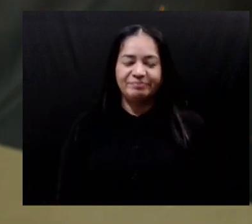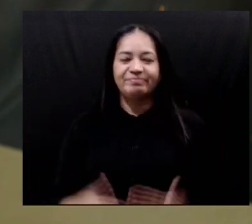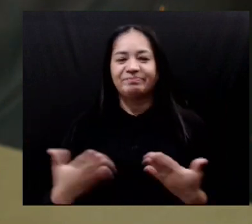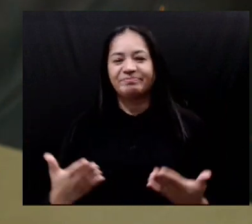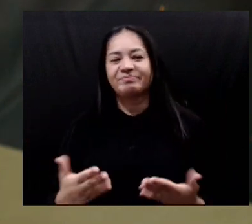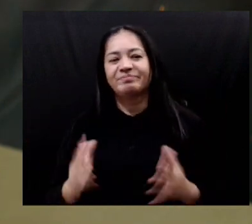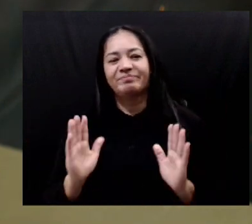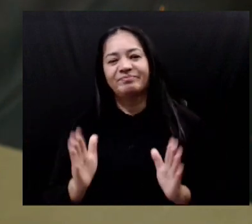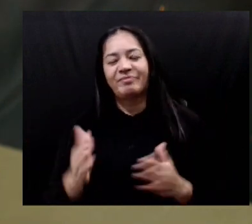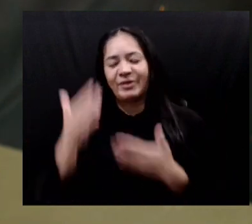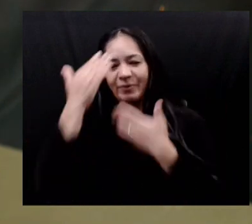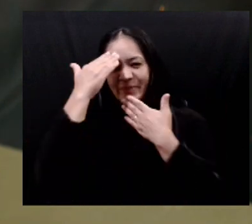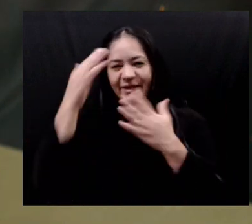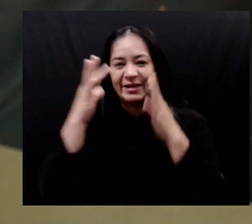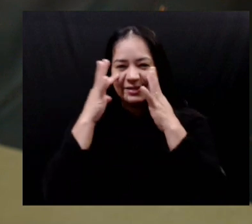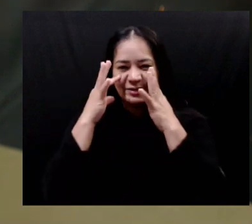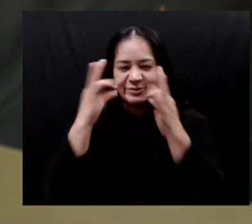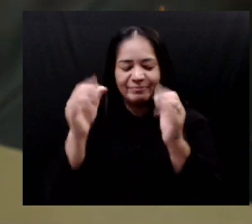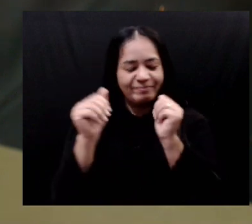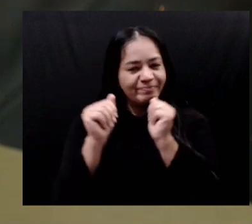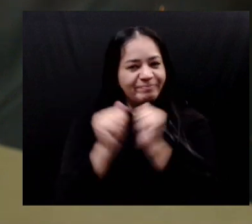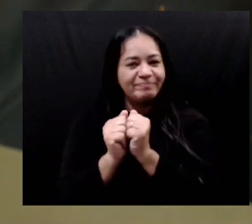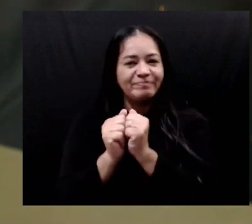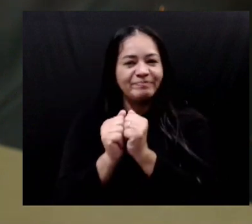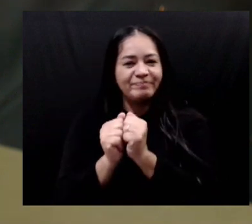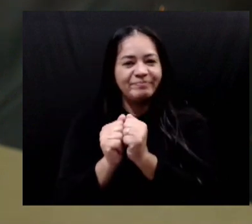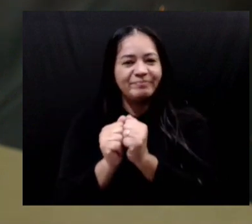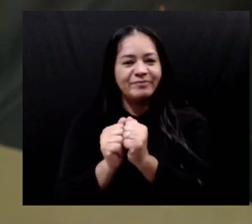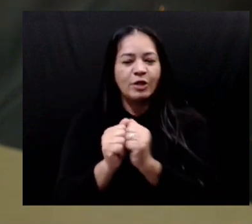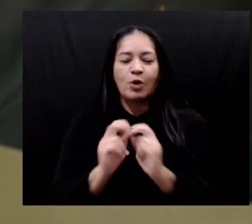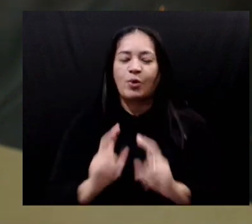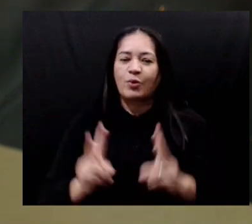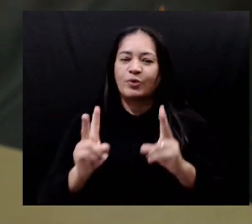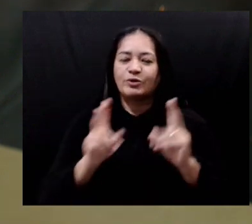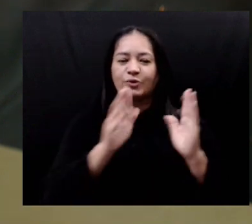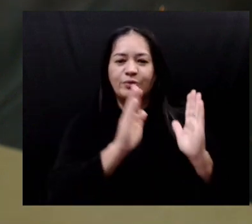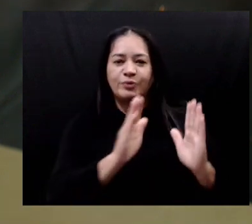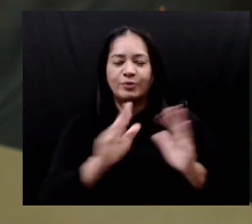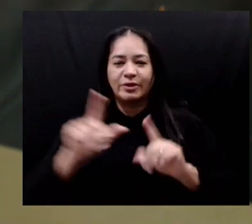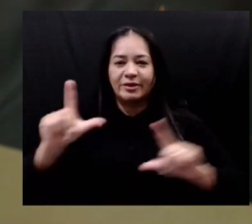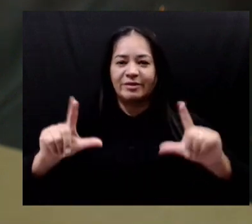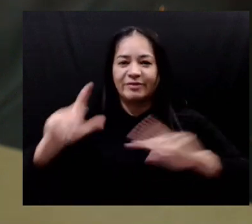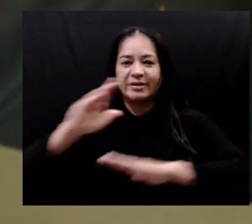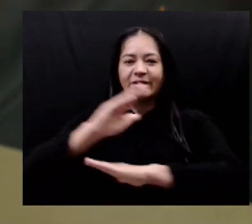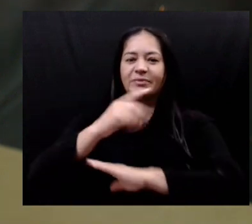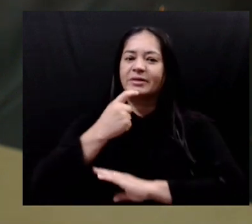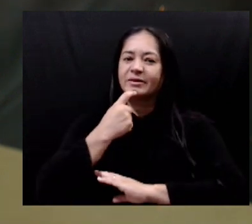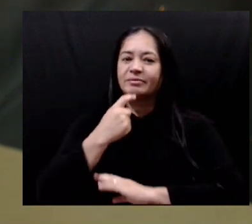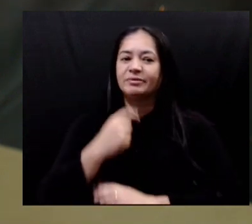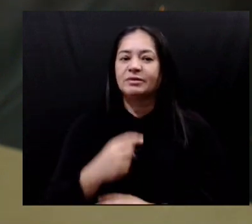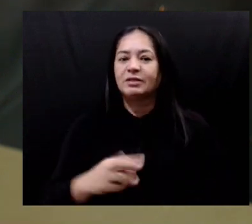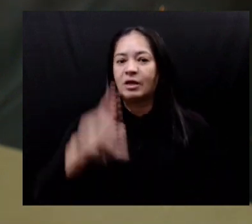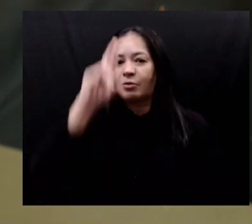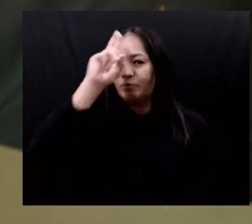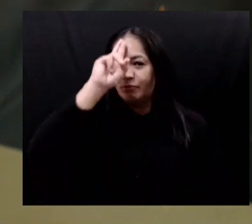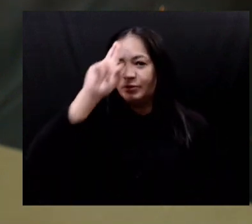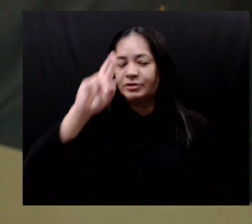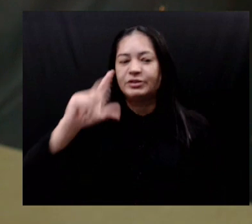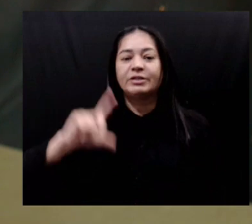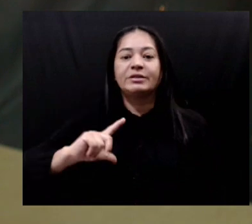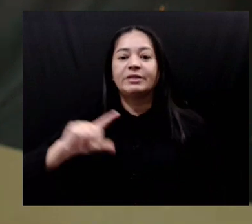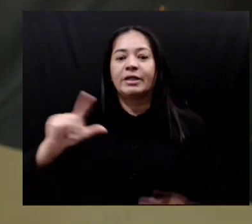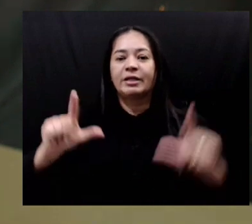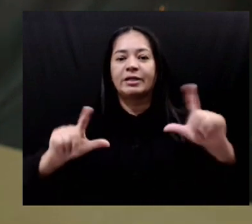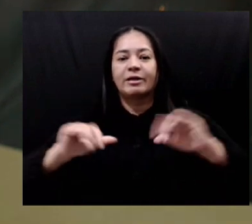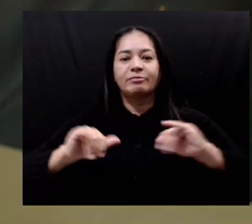sua audiência, pela sua companhia, continue na programação da TV Câmara Campinas, lembrando, ao meio-dia nós temos Câmara Notícia, com informação